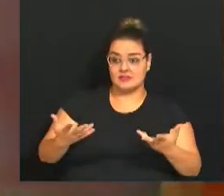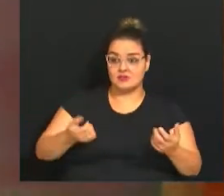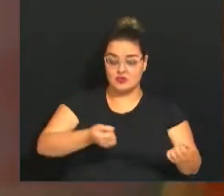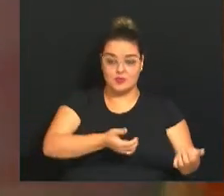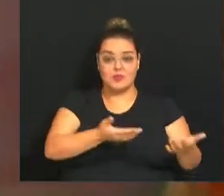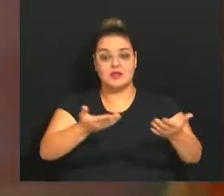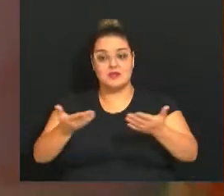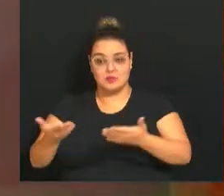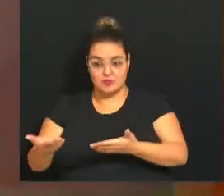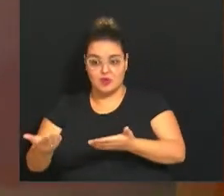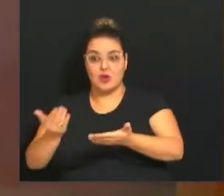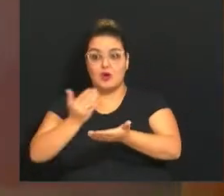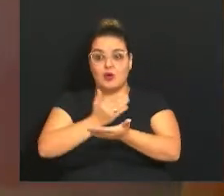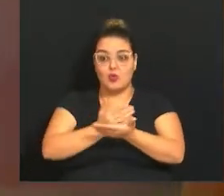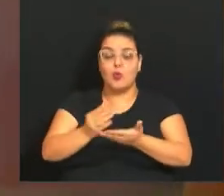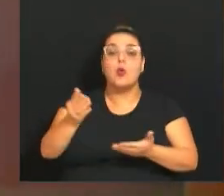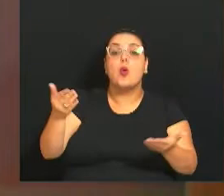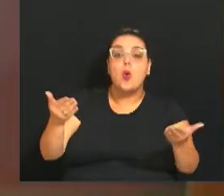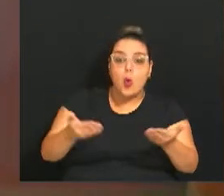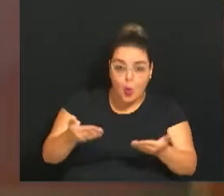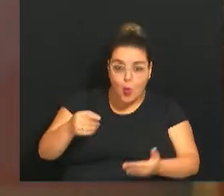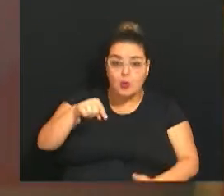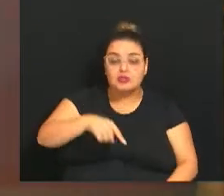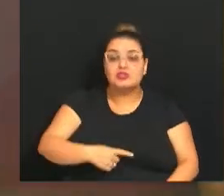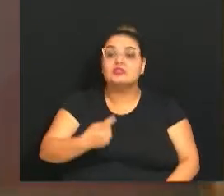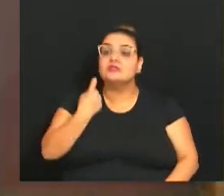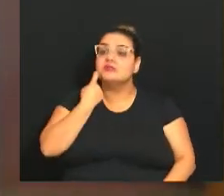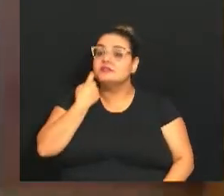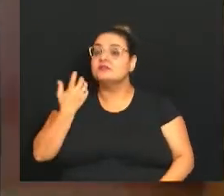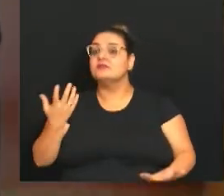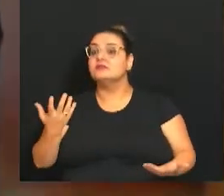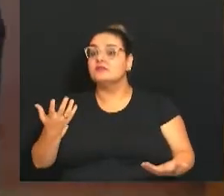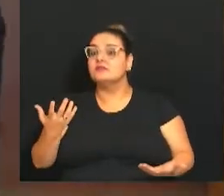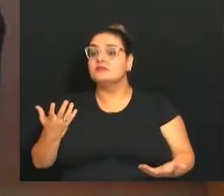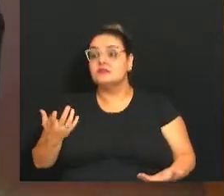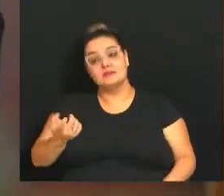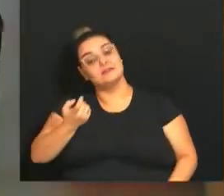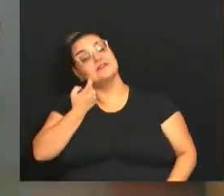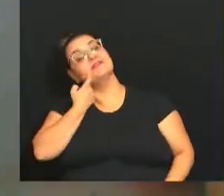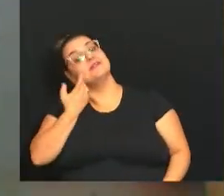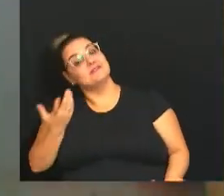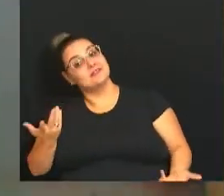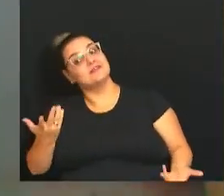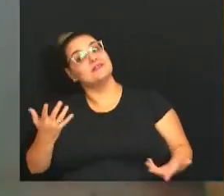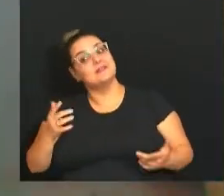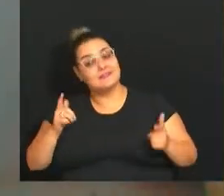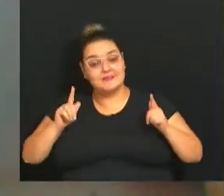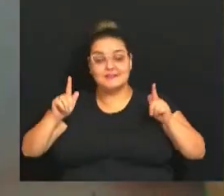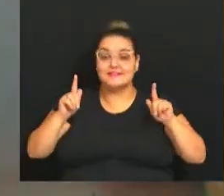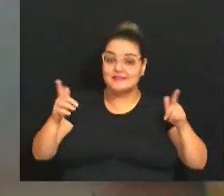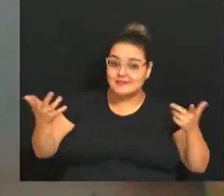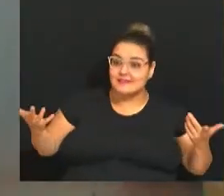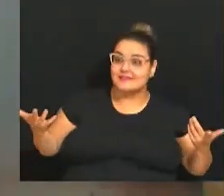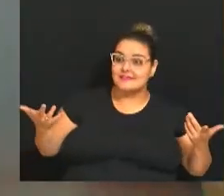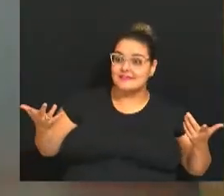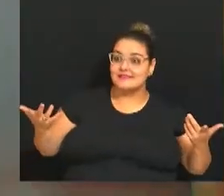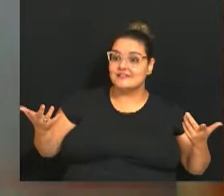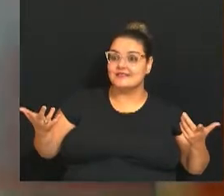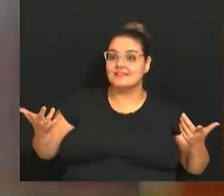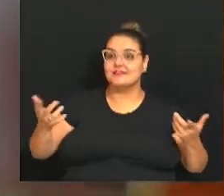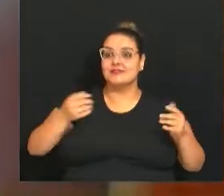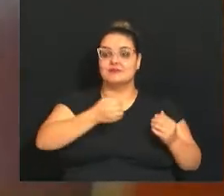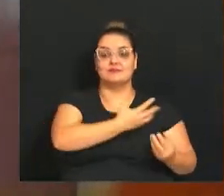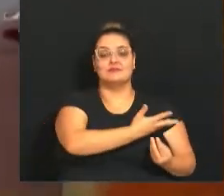que começa hoje, sexta-feira, então, sextou, né, Tereza? Essa exposição chama-se